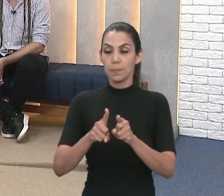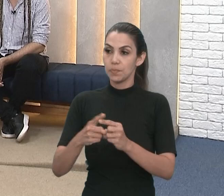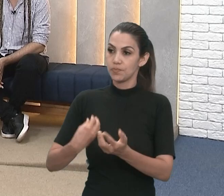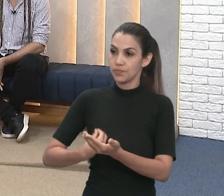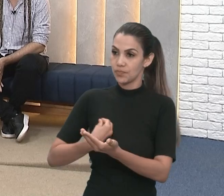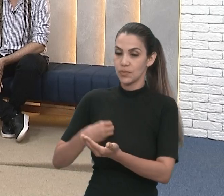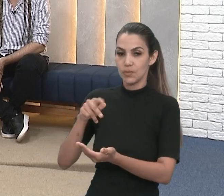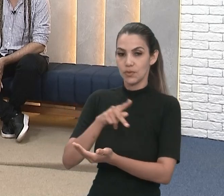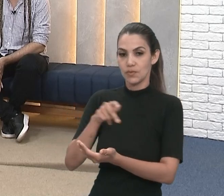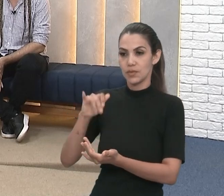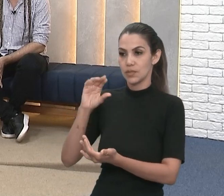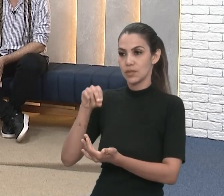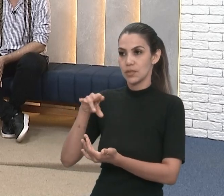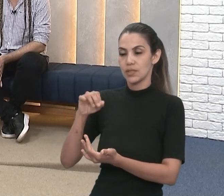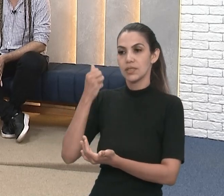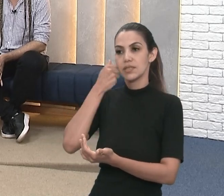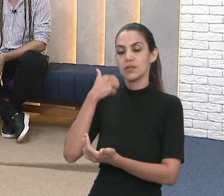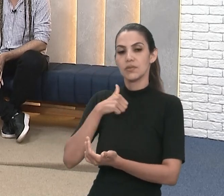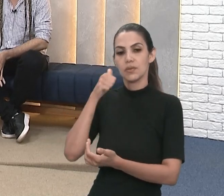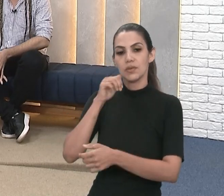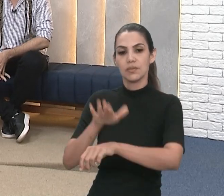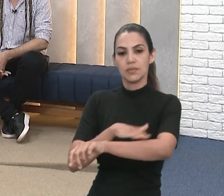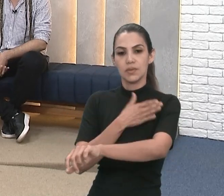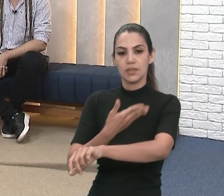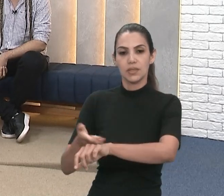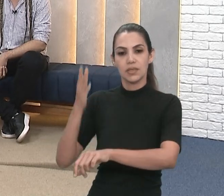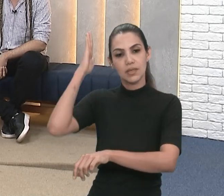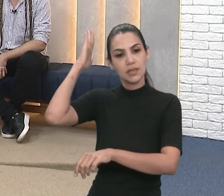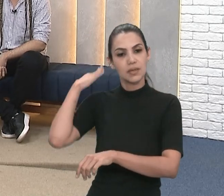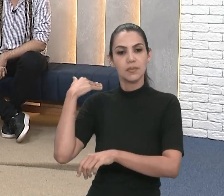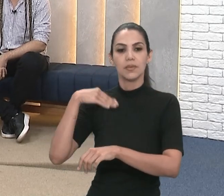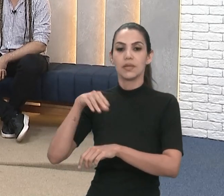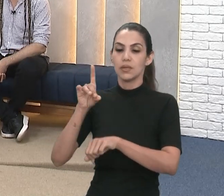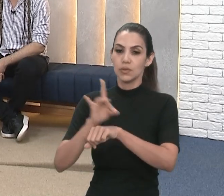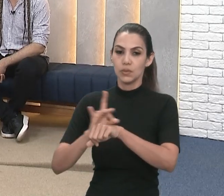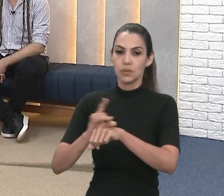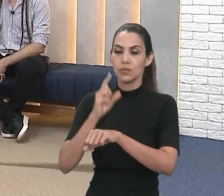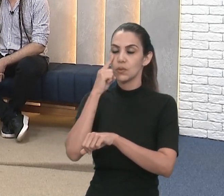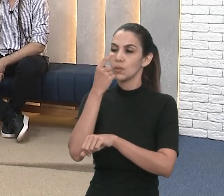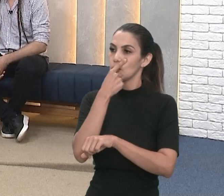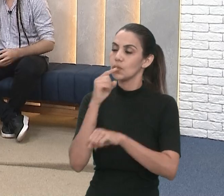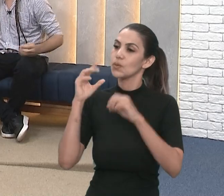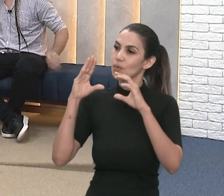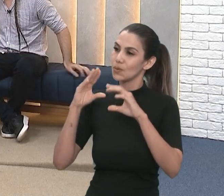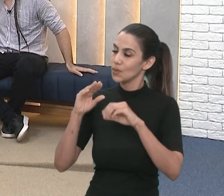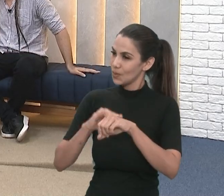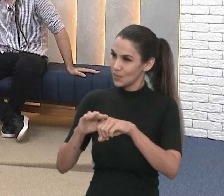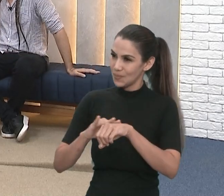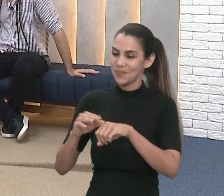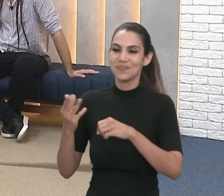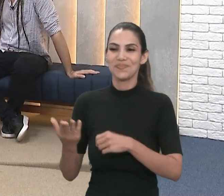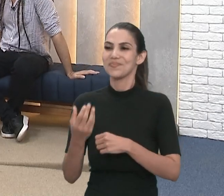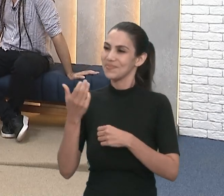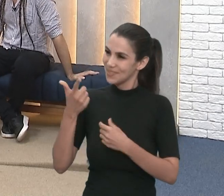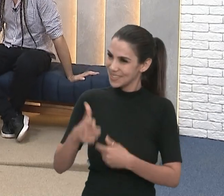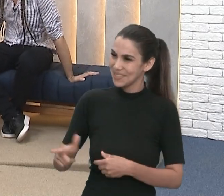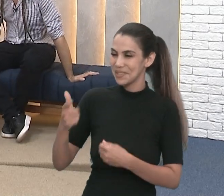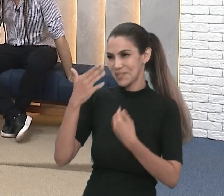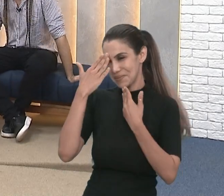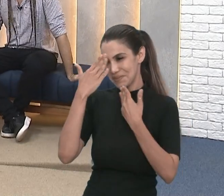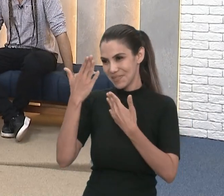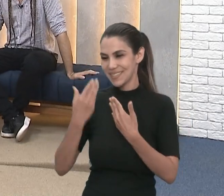professora Ione, que se descreve como uma mulher de pele clara, com cabelos pretos e olhos castanhos. Que bom tê-la aqui novamente também. Obrigada pelo